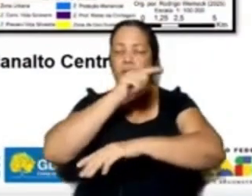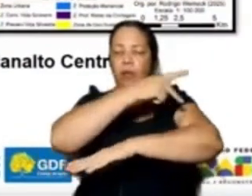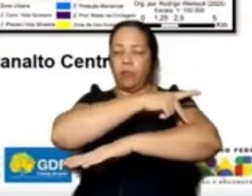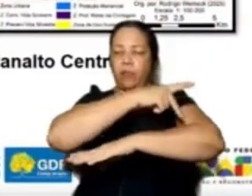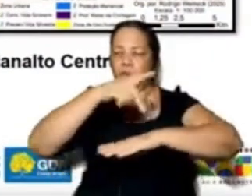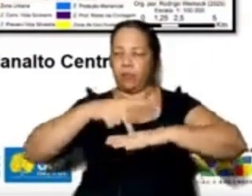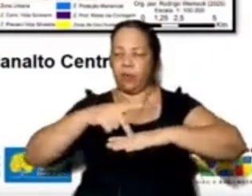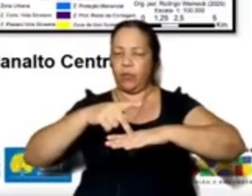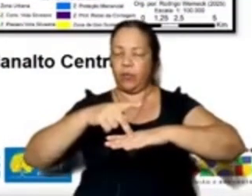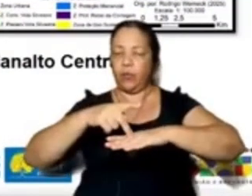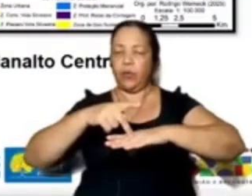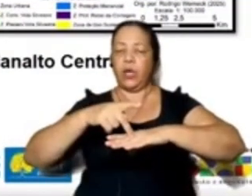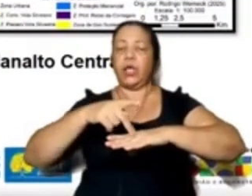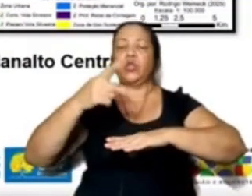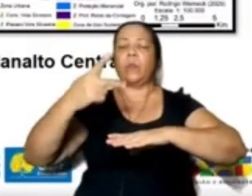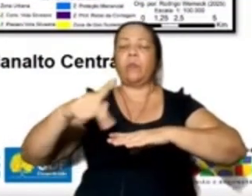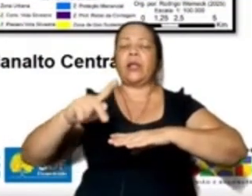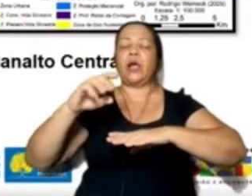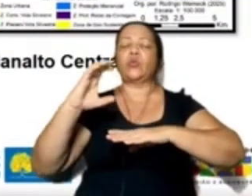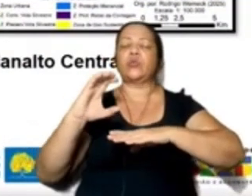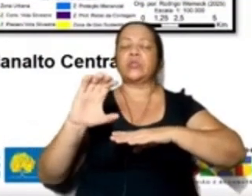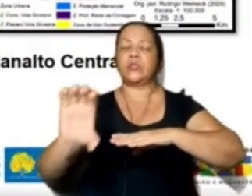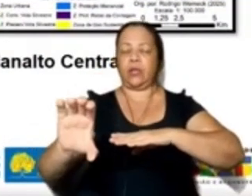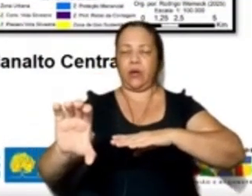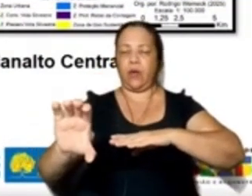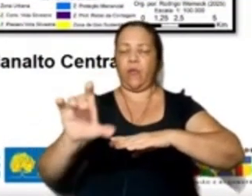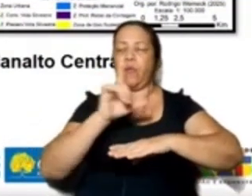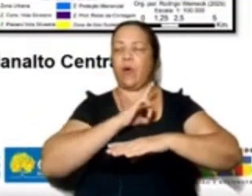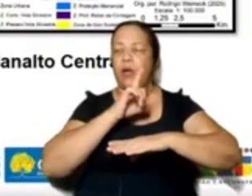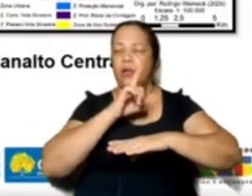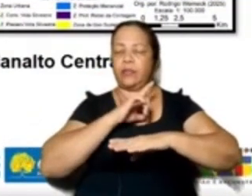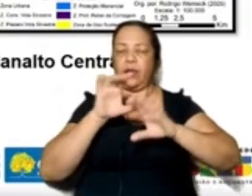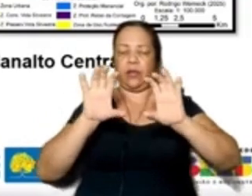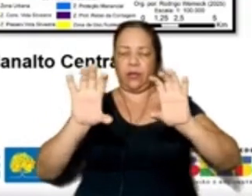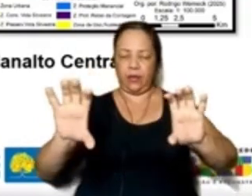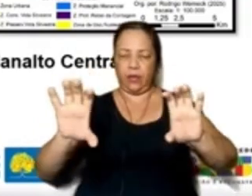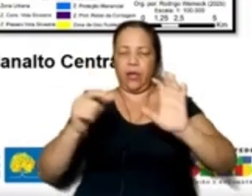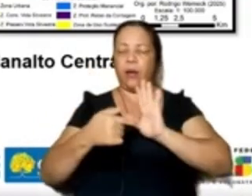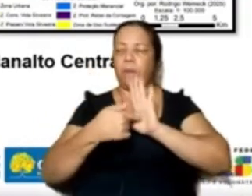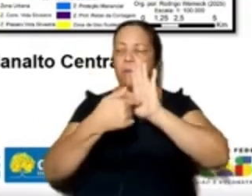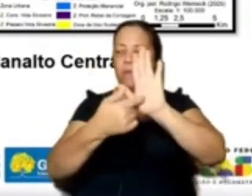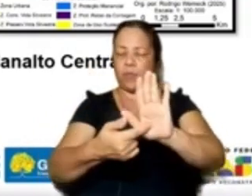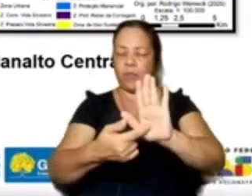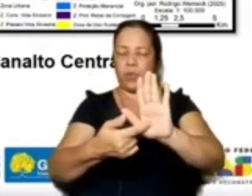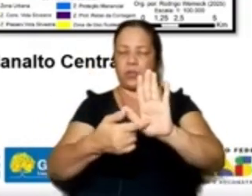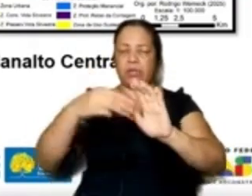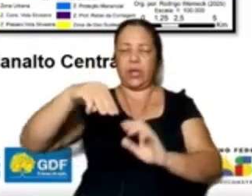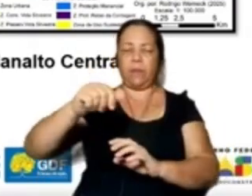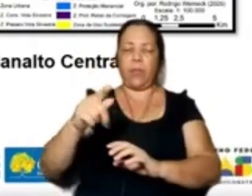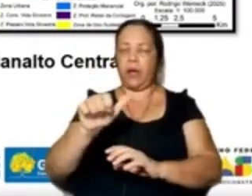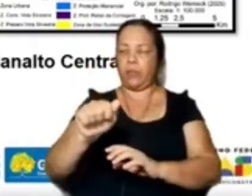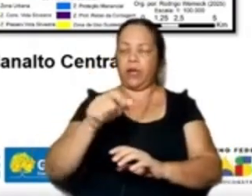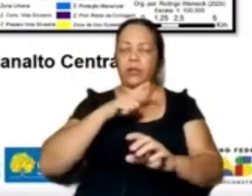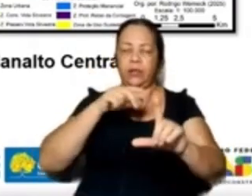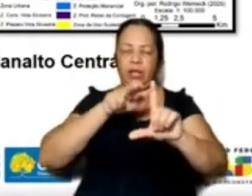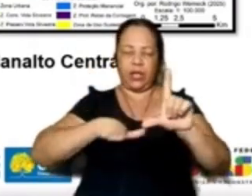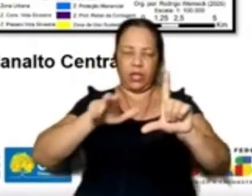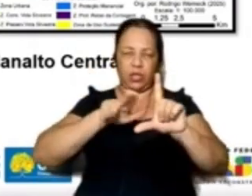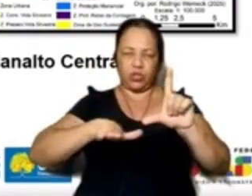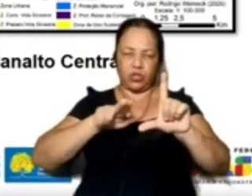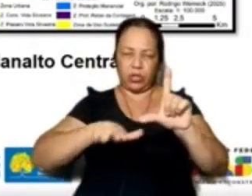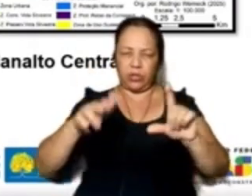Planalto Central. E aí a gente sobrepôs o zoneamento das APAs, né, que está no mapa aí, tem a legenda, daqui eu não consigo enxergar